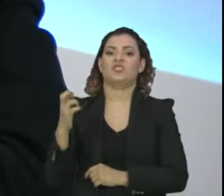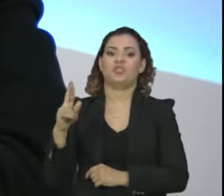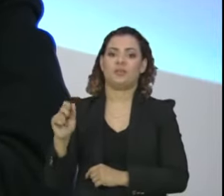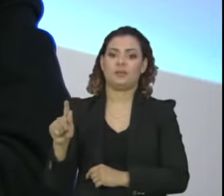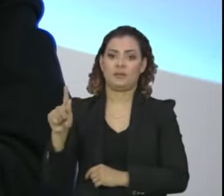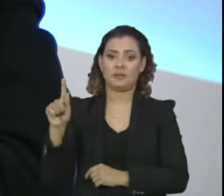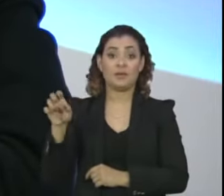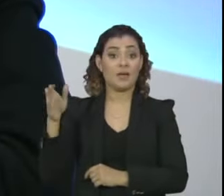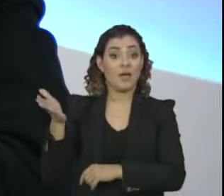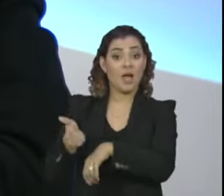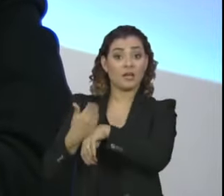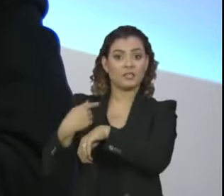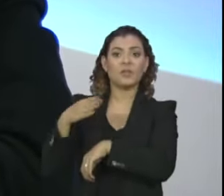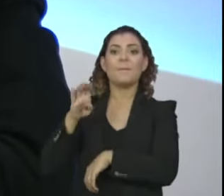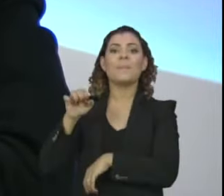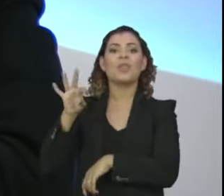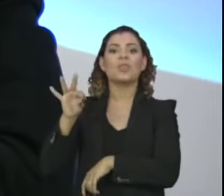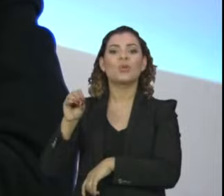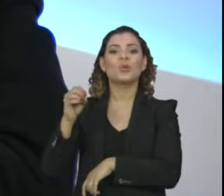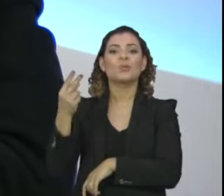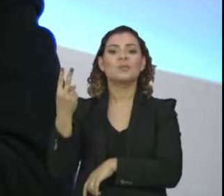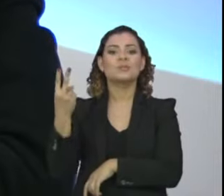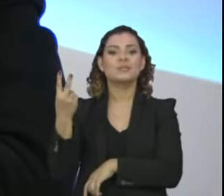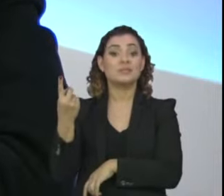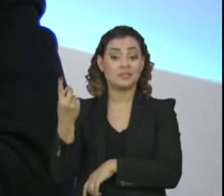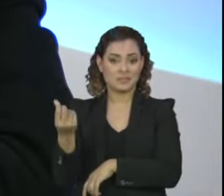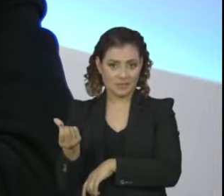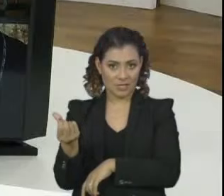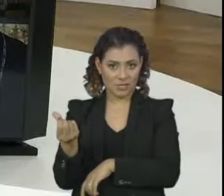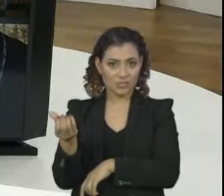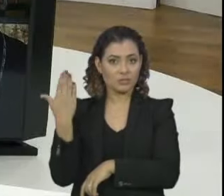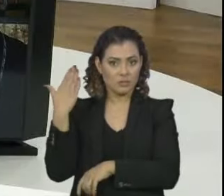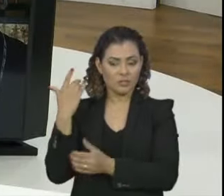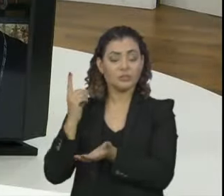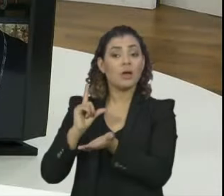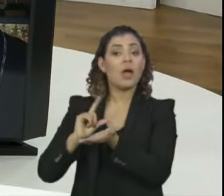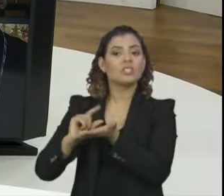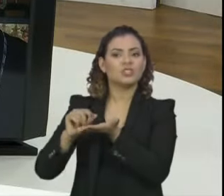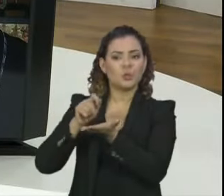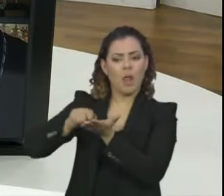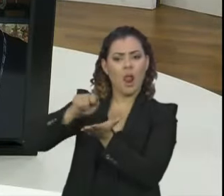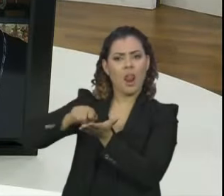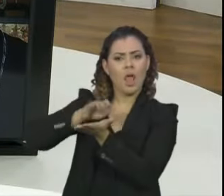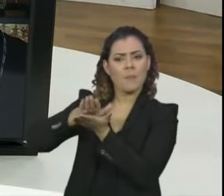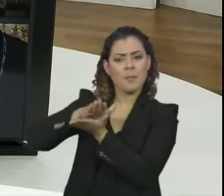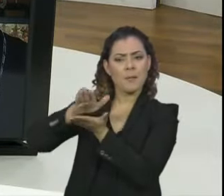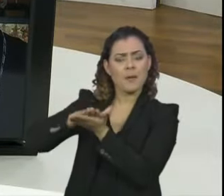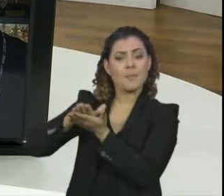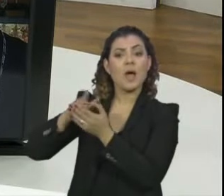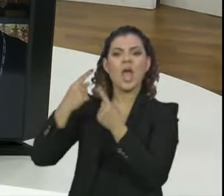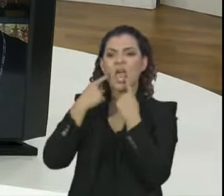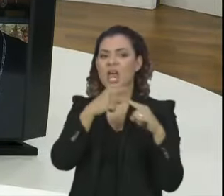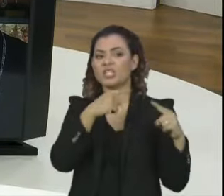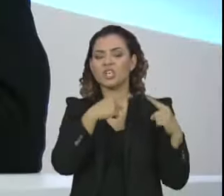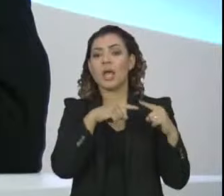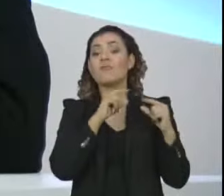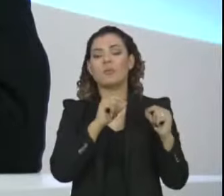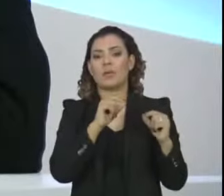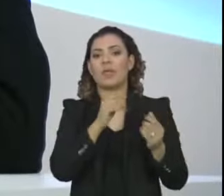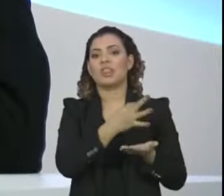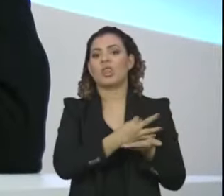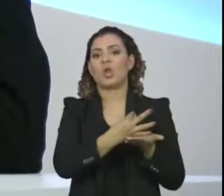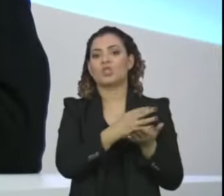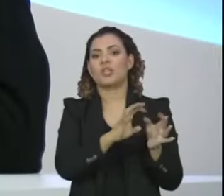antes de ser Papa Bento 16 ele escreveu uma série de artigos em que ele criticava a teologia da libertação